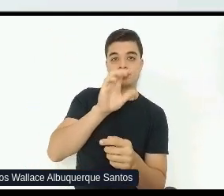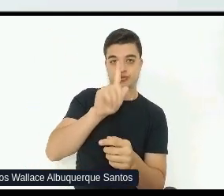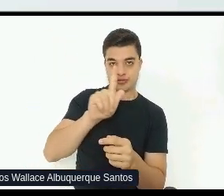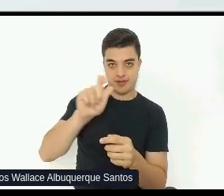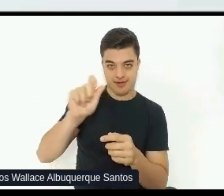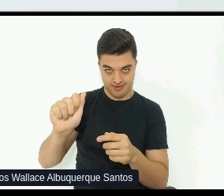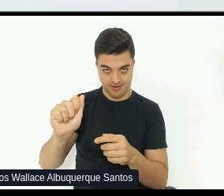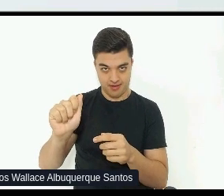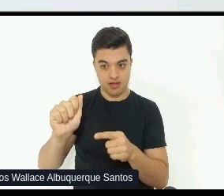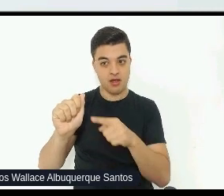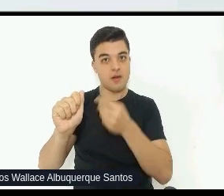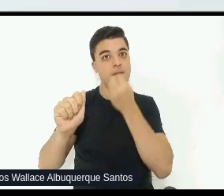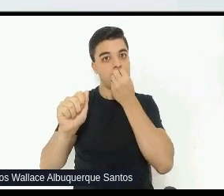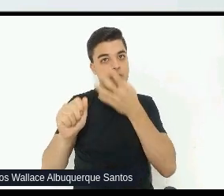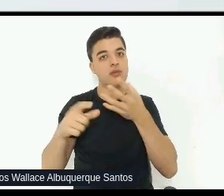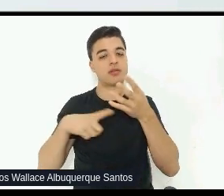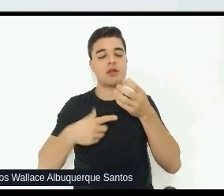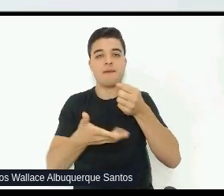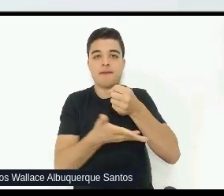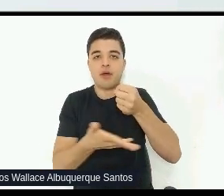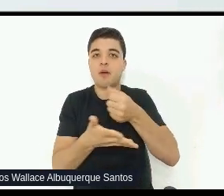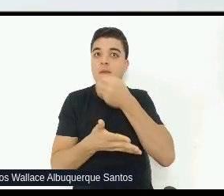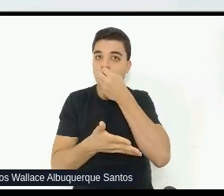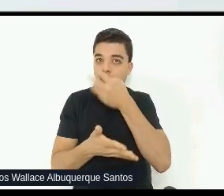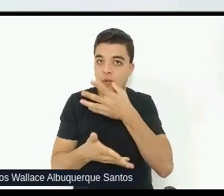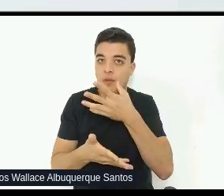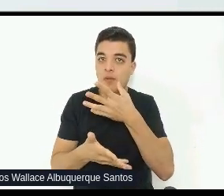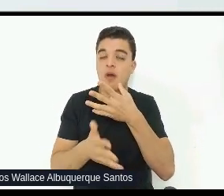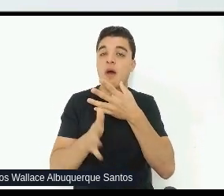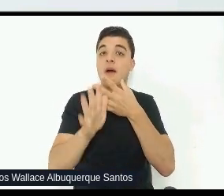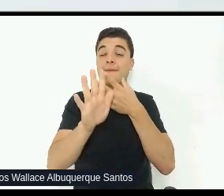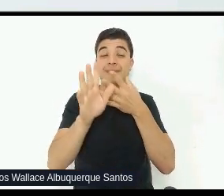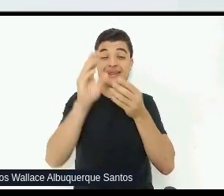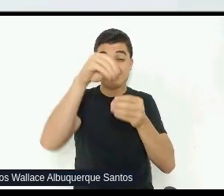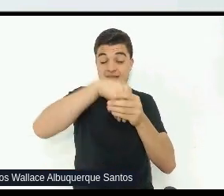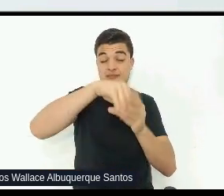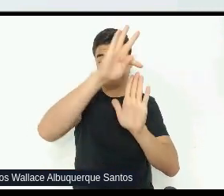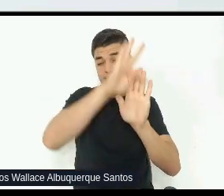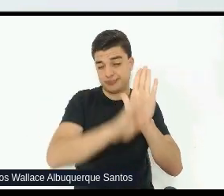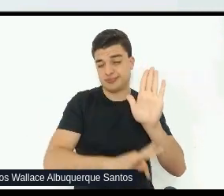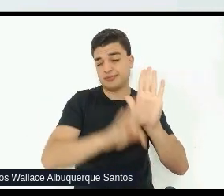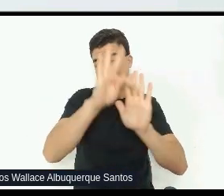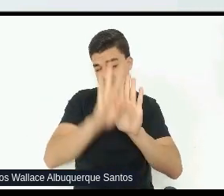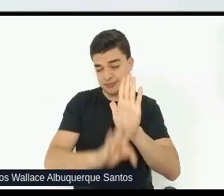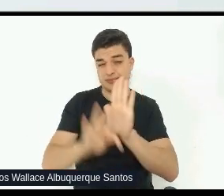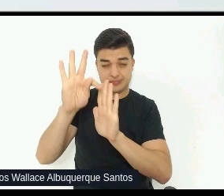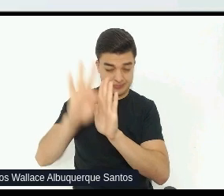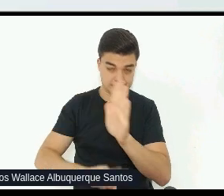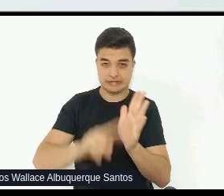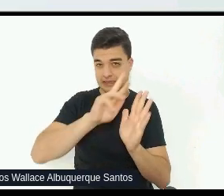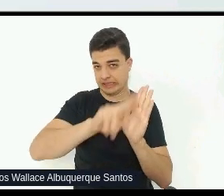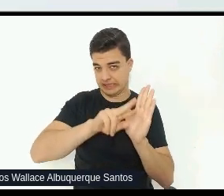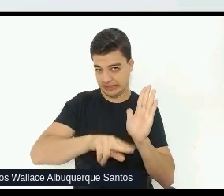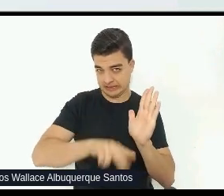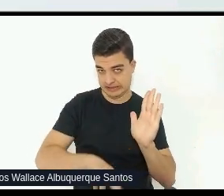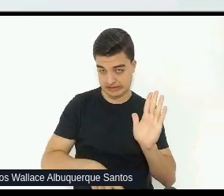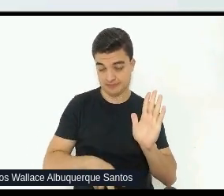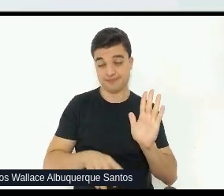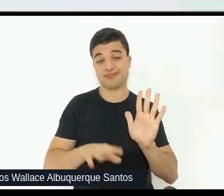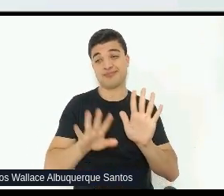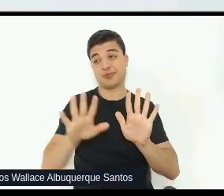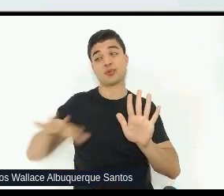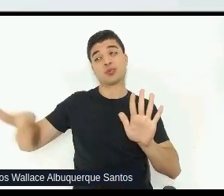feita, ela é muito densa, muito grande, né? São muitos textos. E às vezes isso desestimula as pessoas